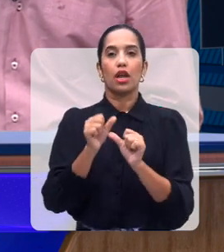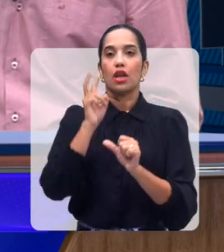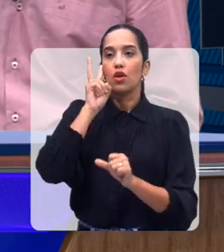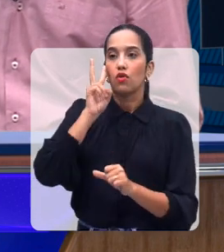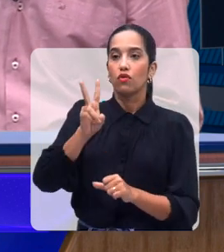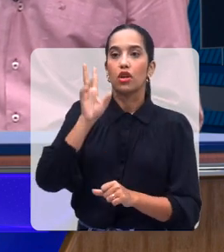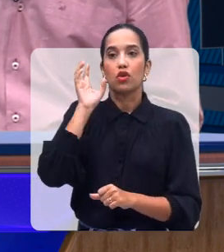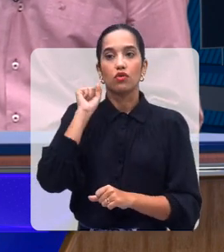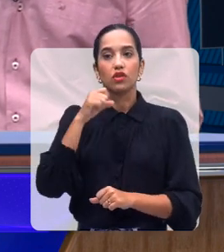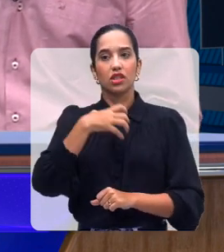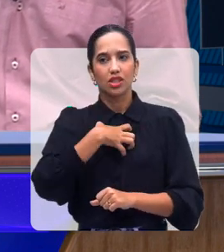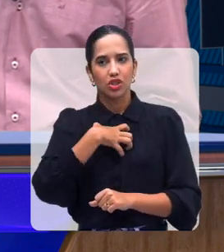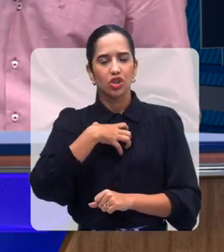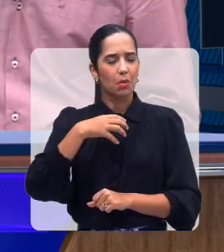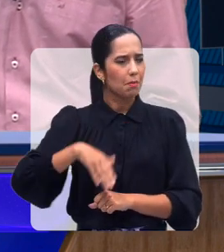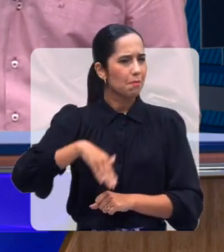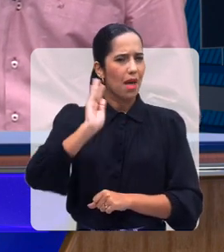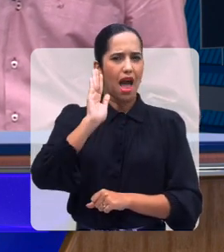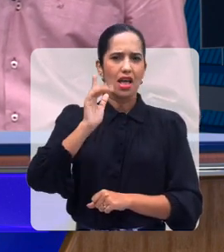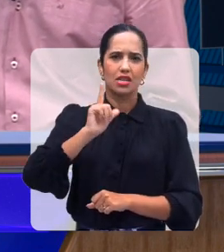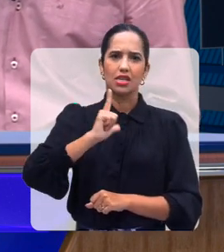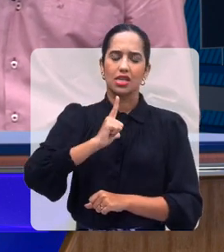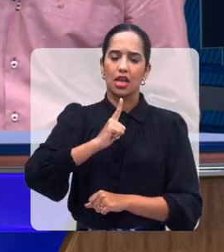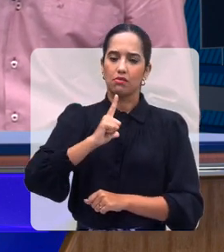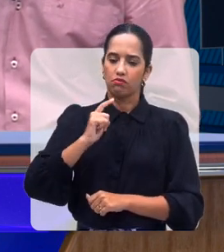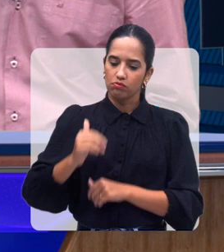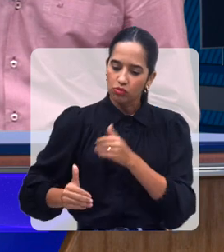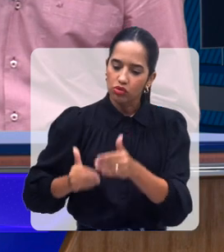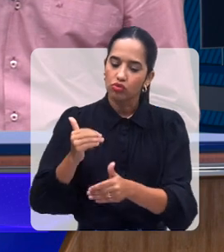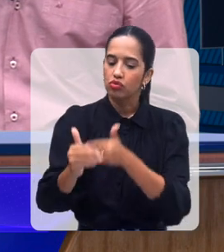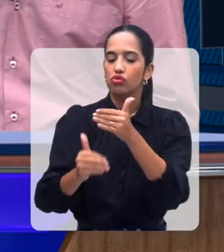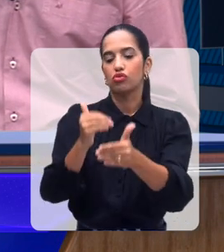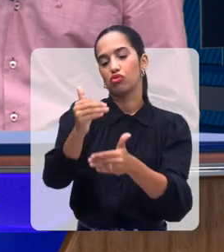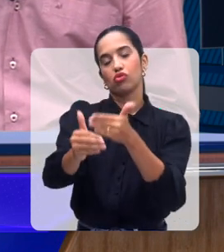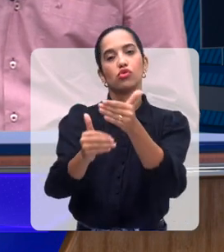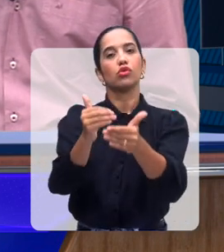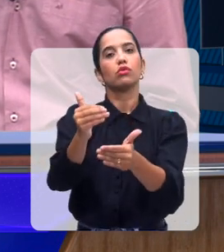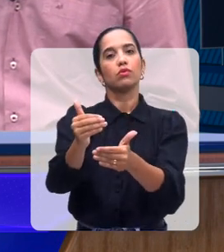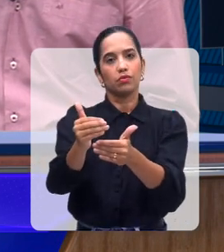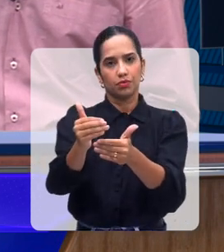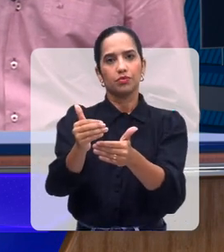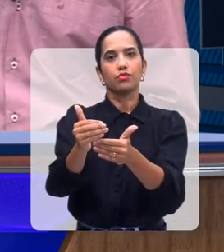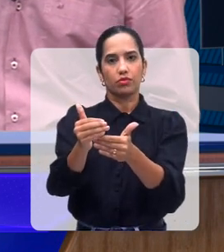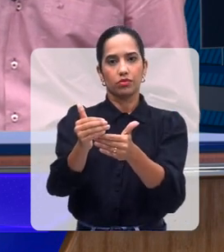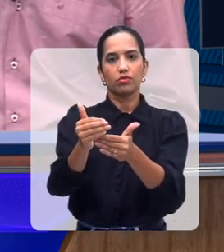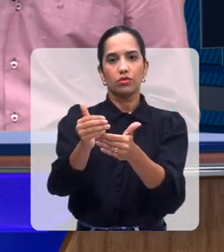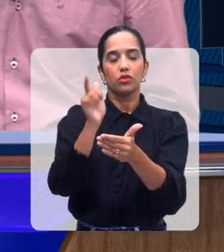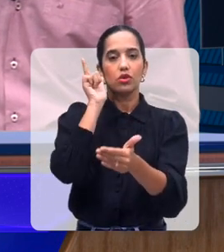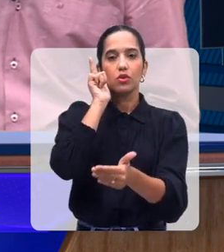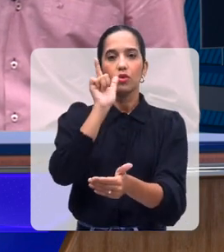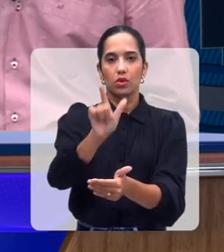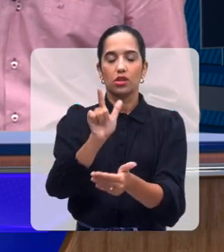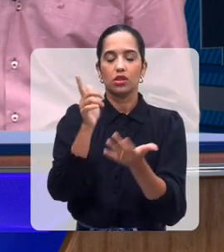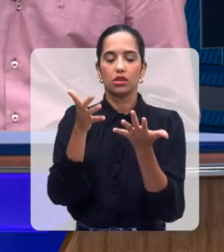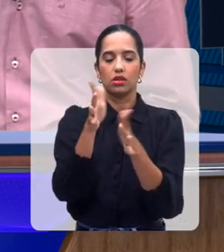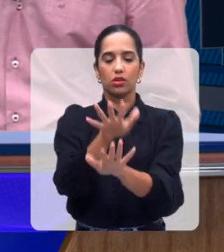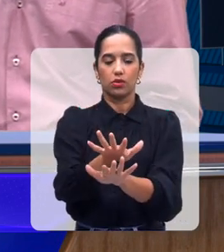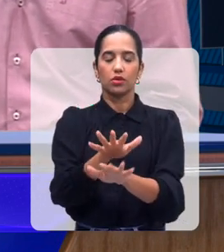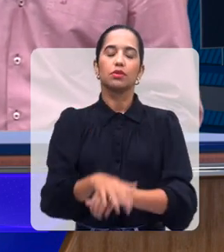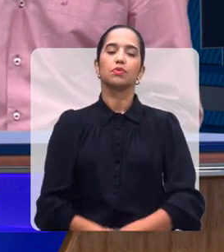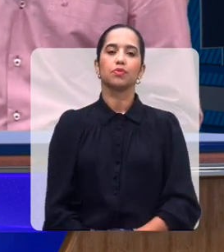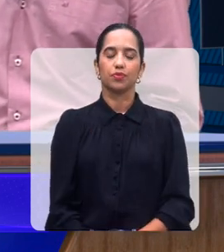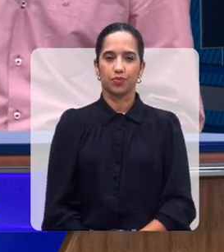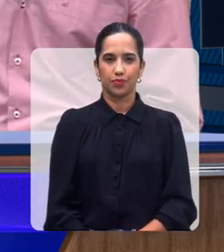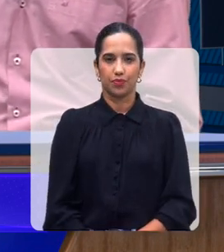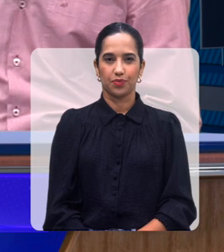Ouvir, Sentir se firmando cada vez mais como uma mola mestra na inclusão,